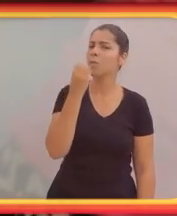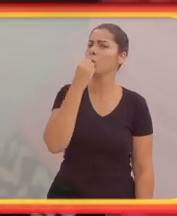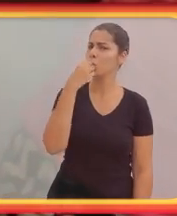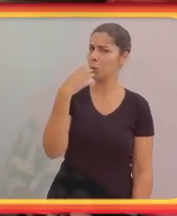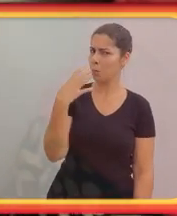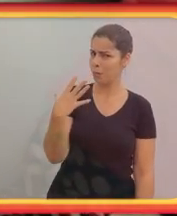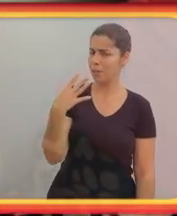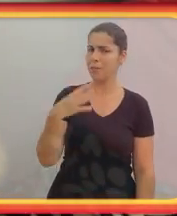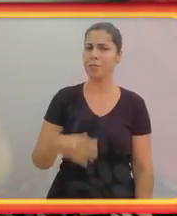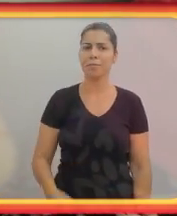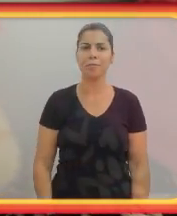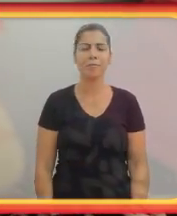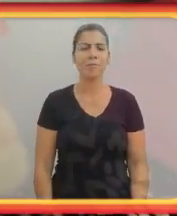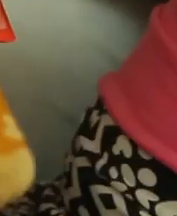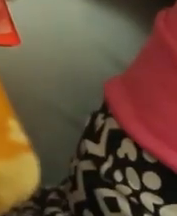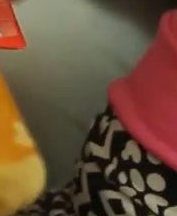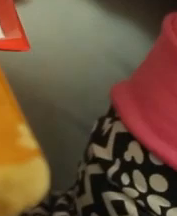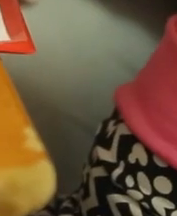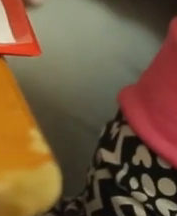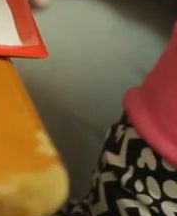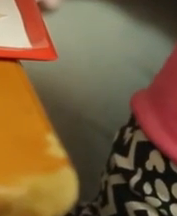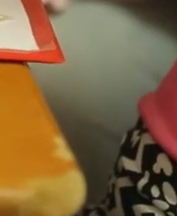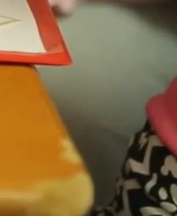Biscoito. Muito bem.